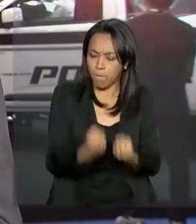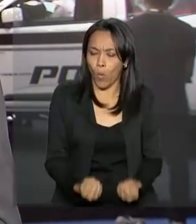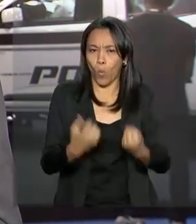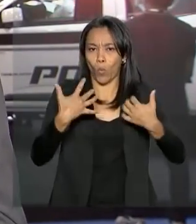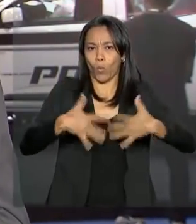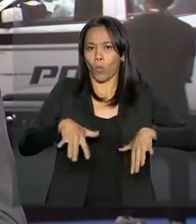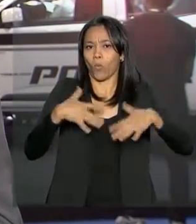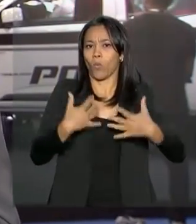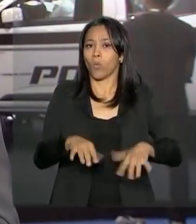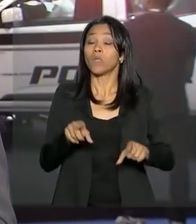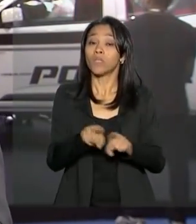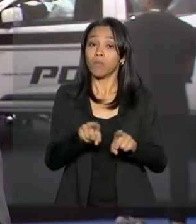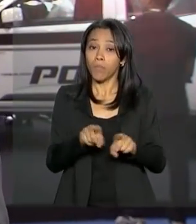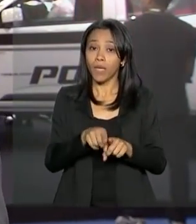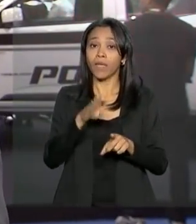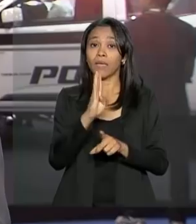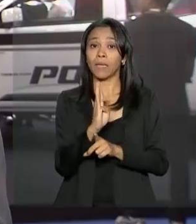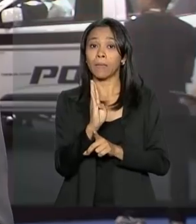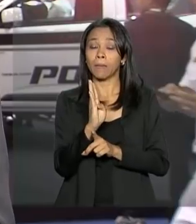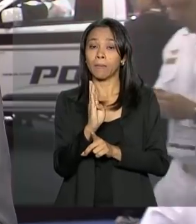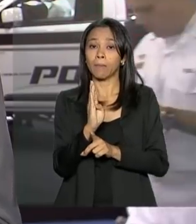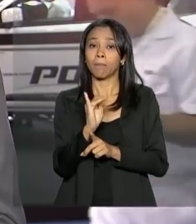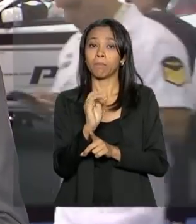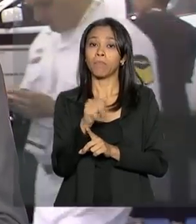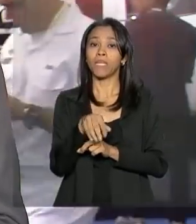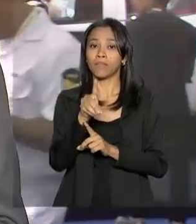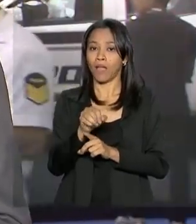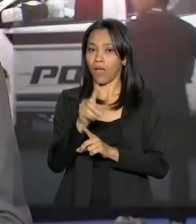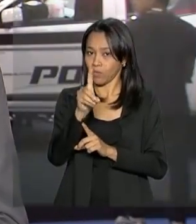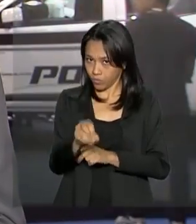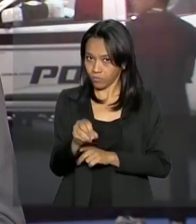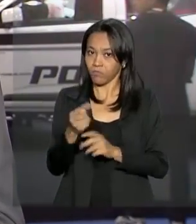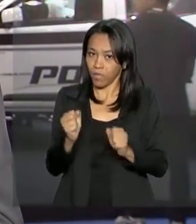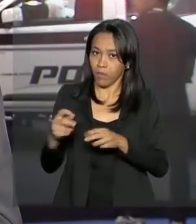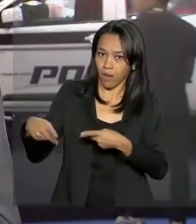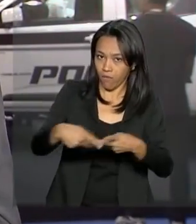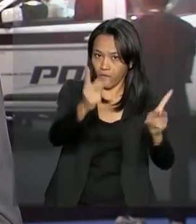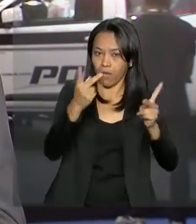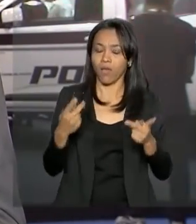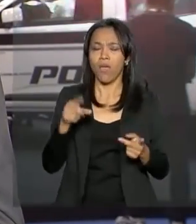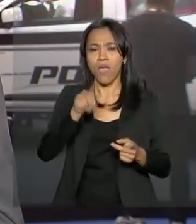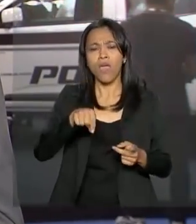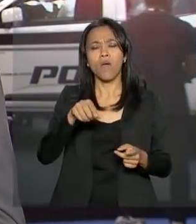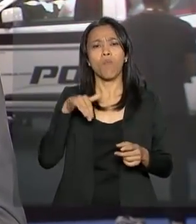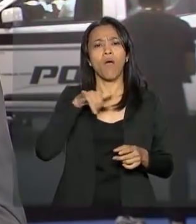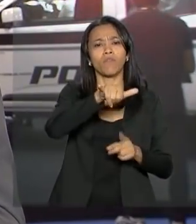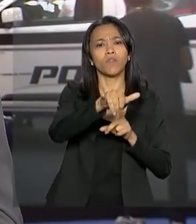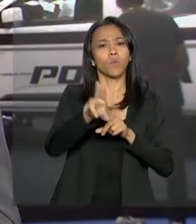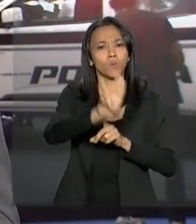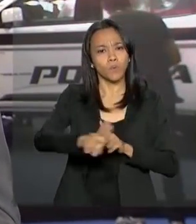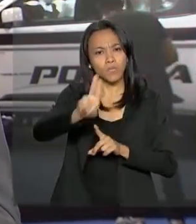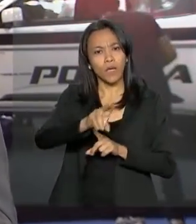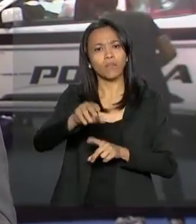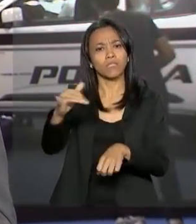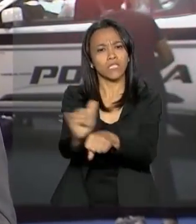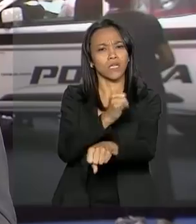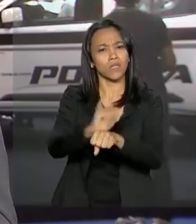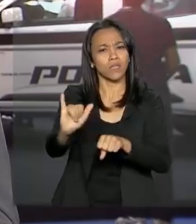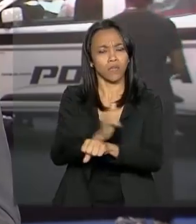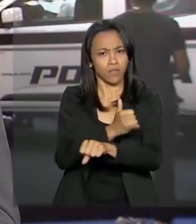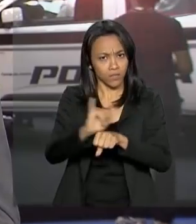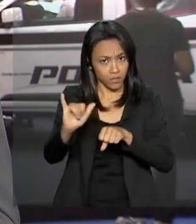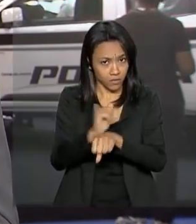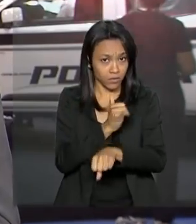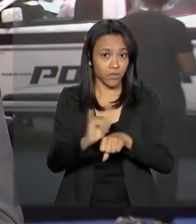levar inclusive blindados para uma operação militar. É um avião que vai ser utilizado de forma